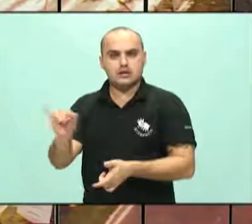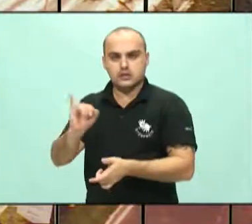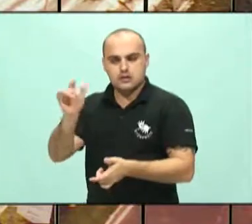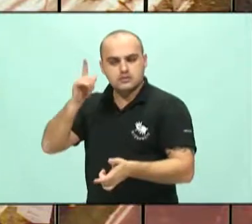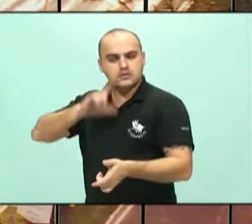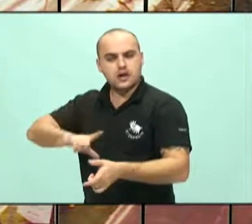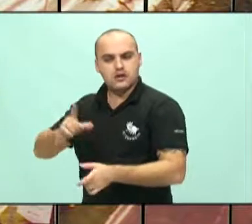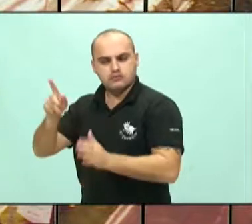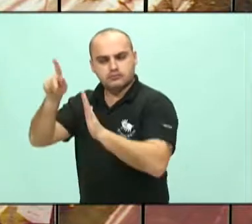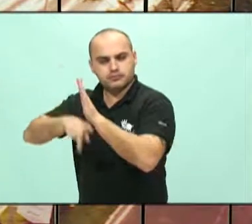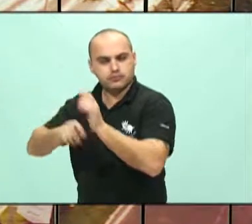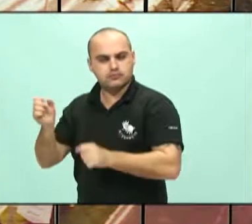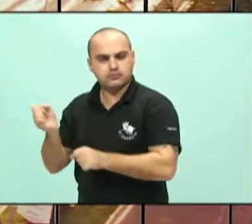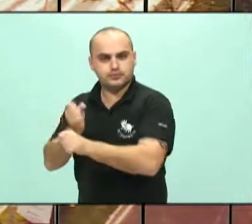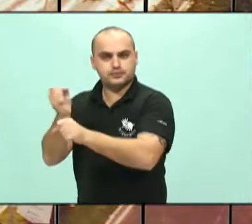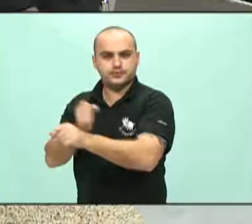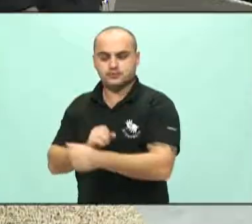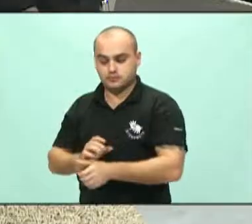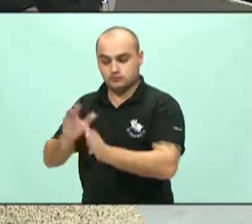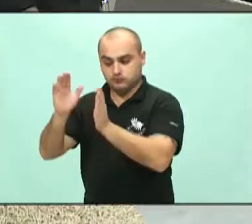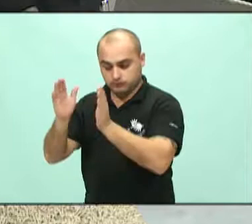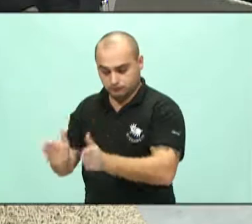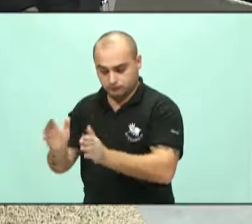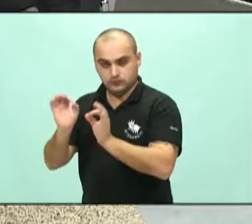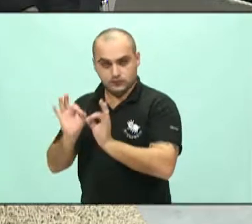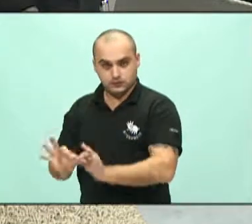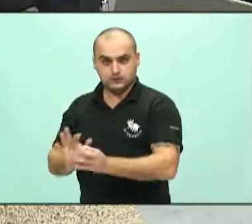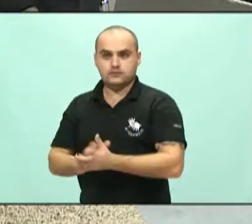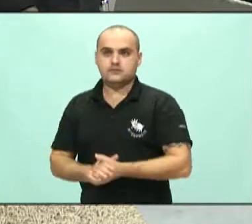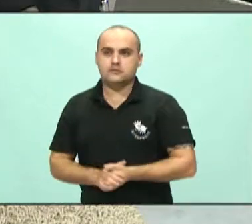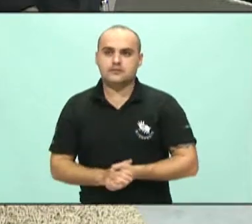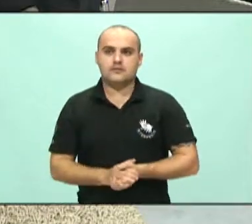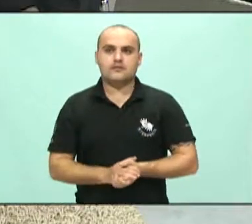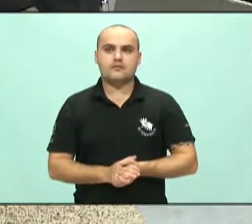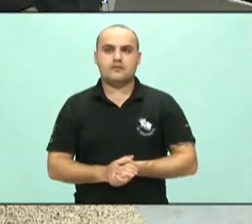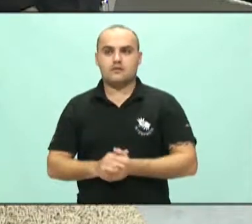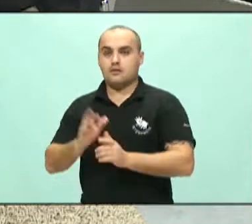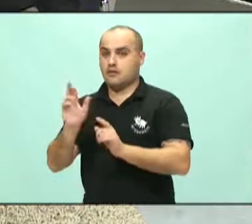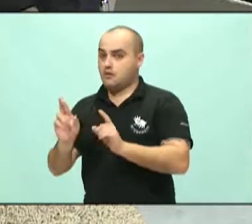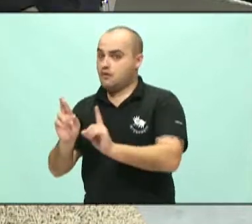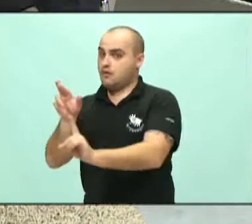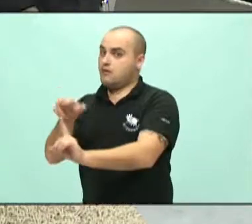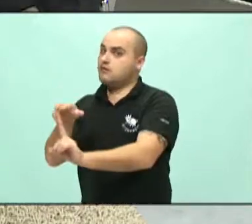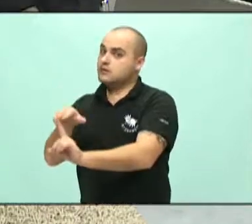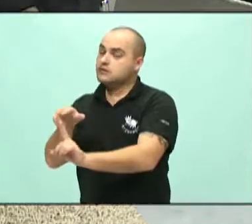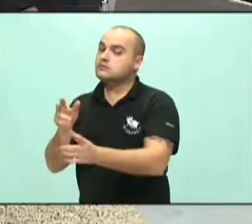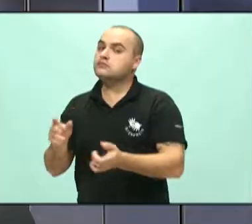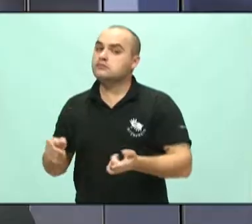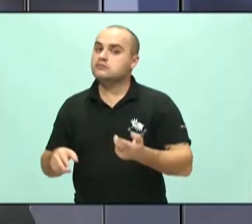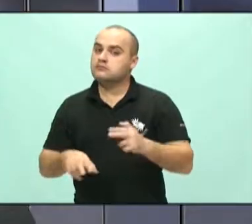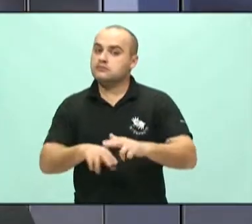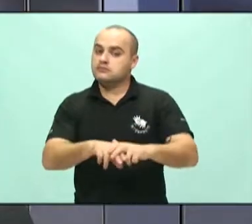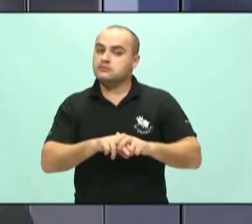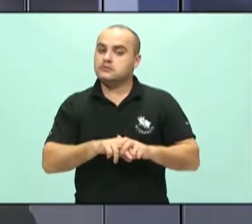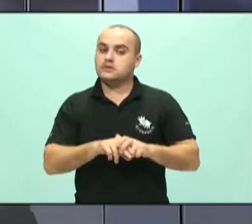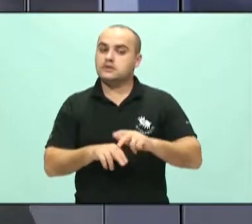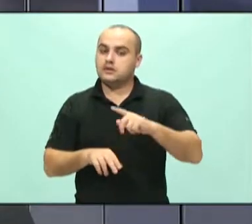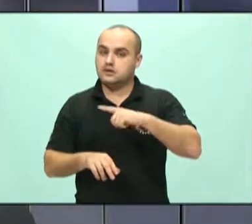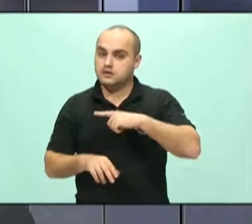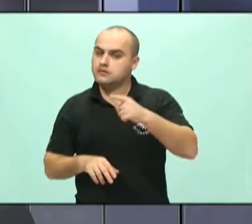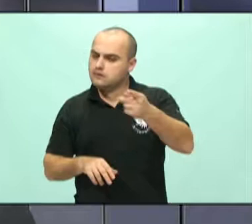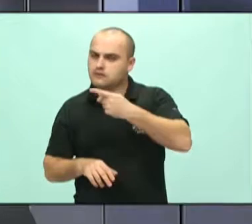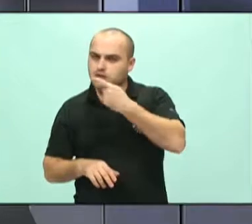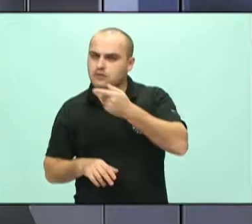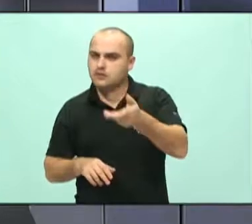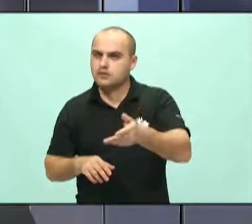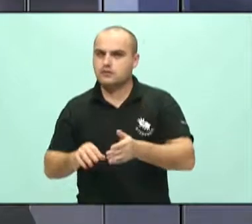projetos. Essa é a construção naval. A referência não é à toa, nós temos aí, você falou,